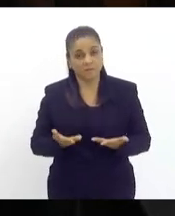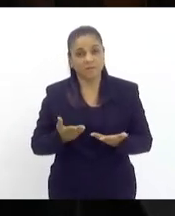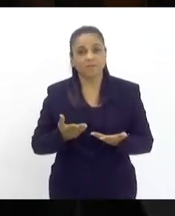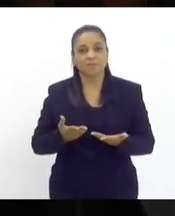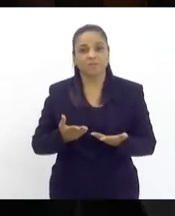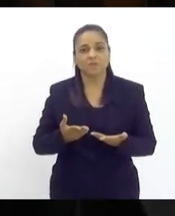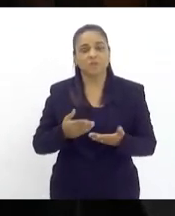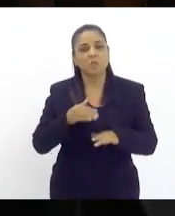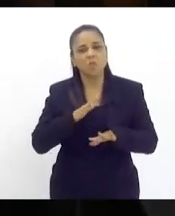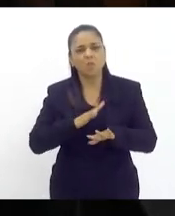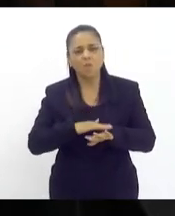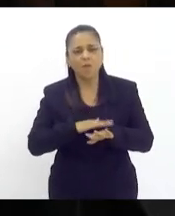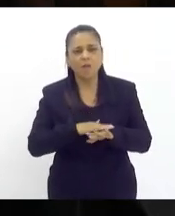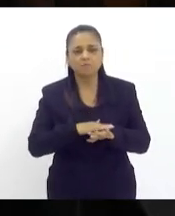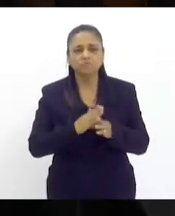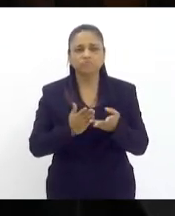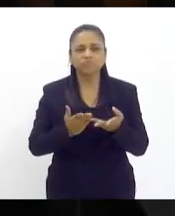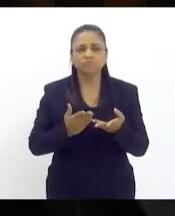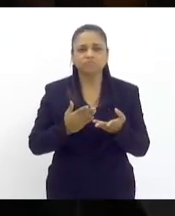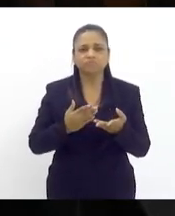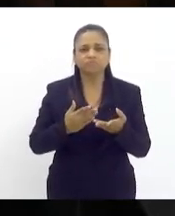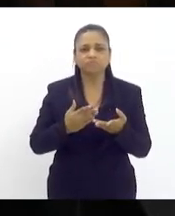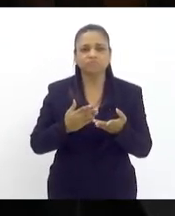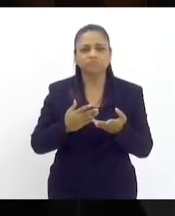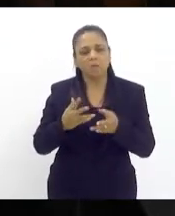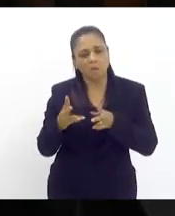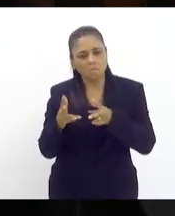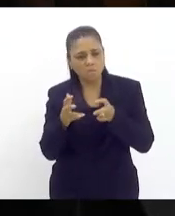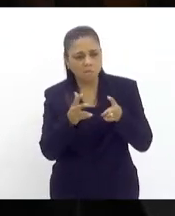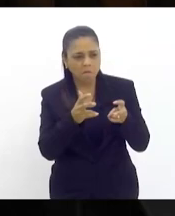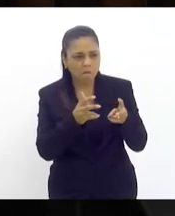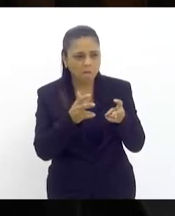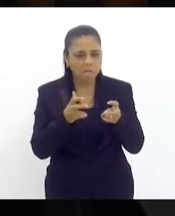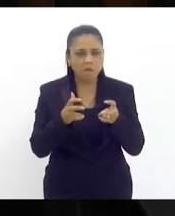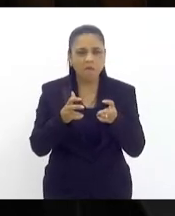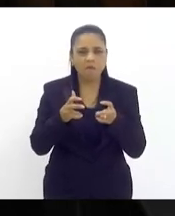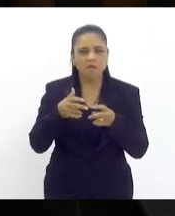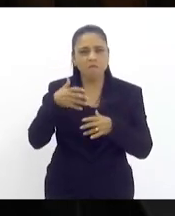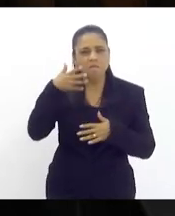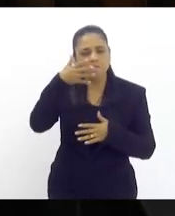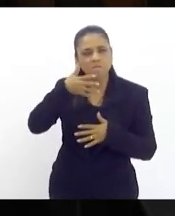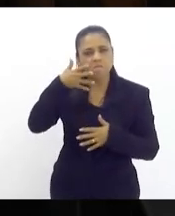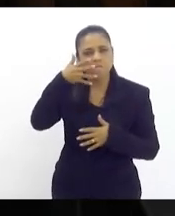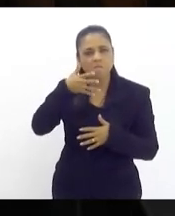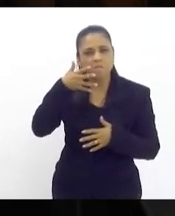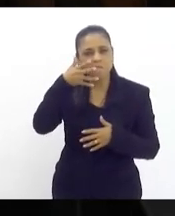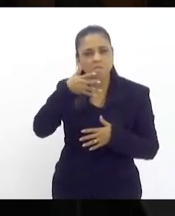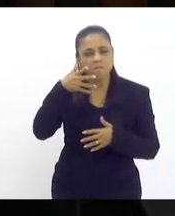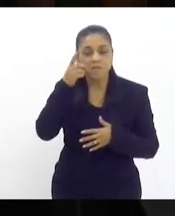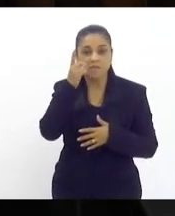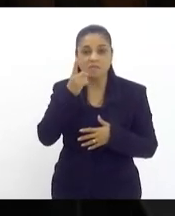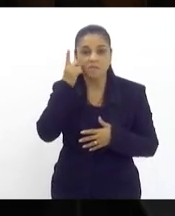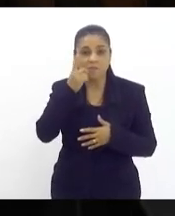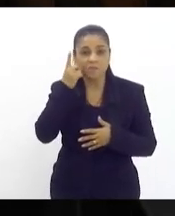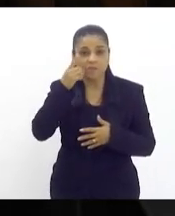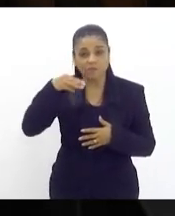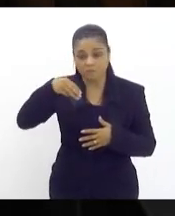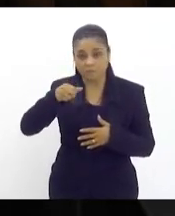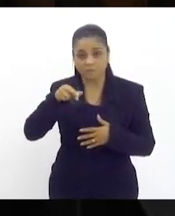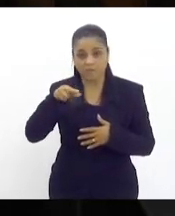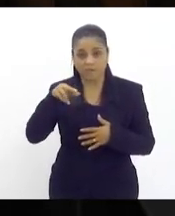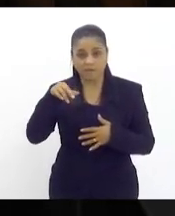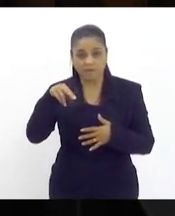né aquele momento ouviste a anunciada a palavra da deputada Marina